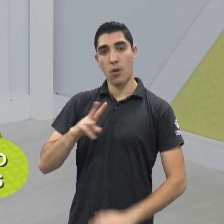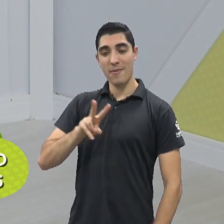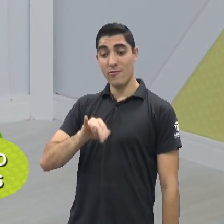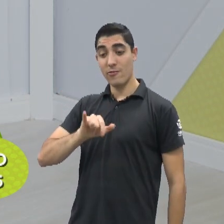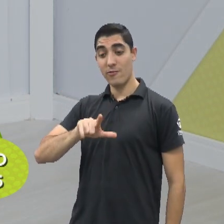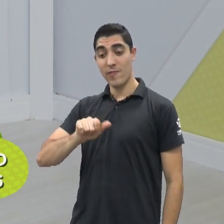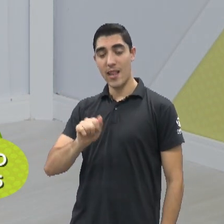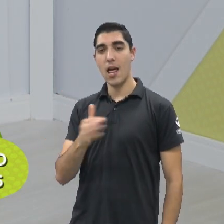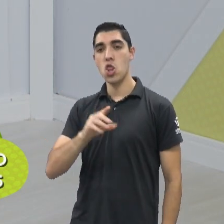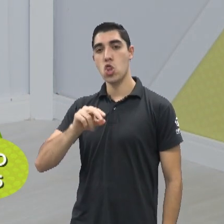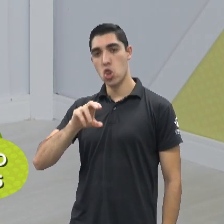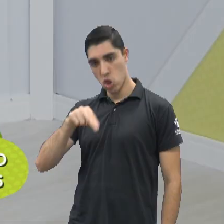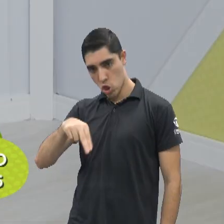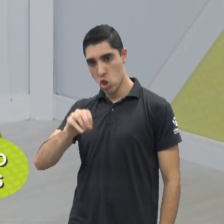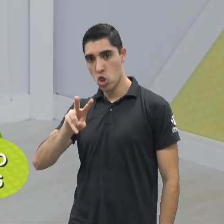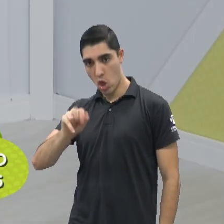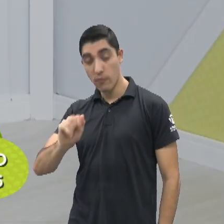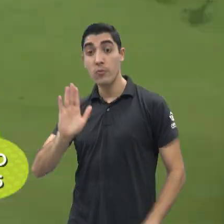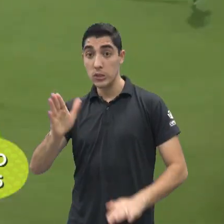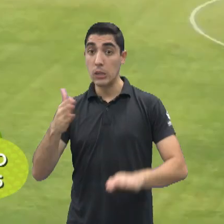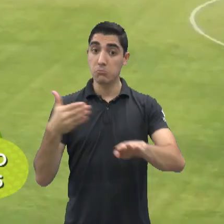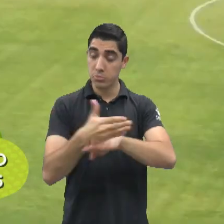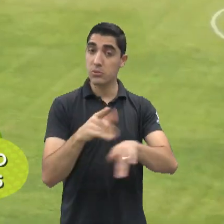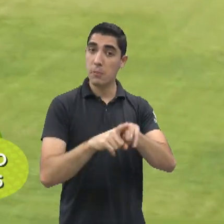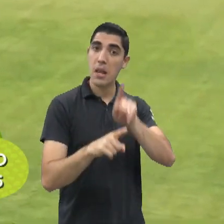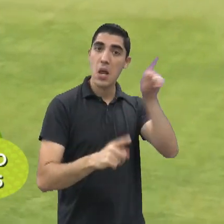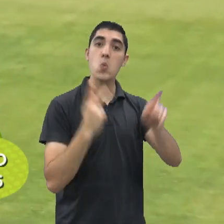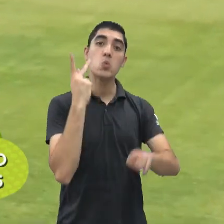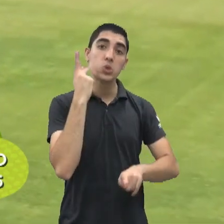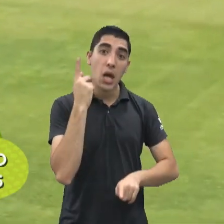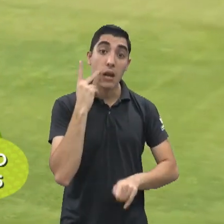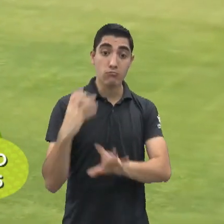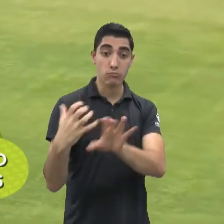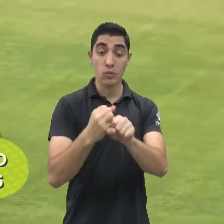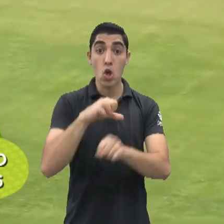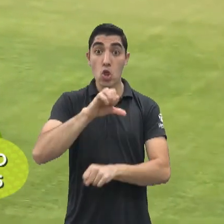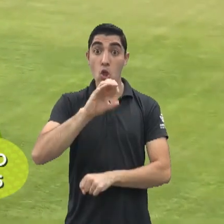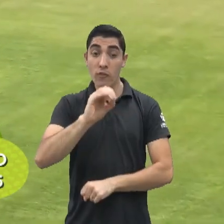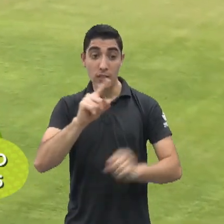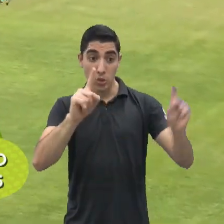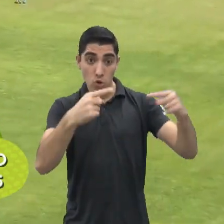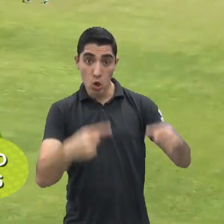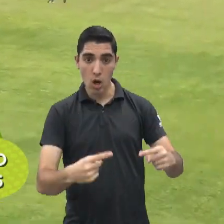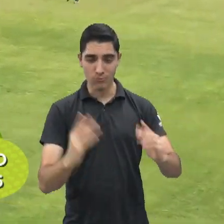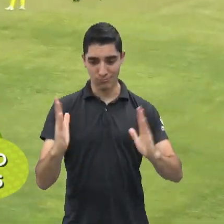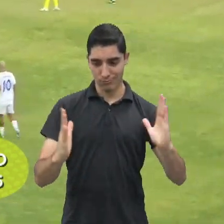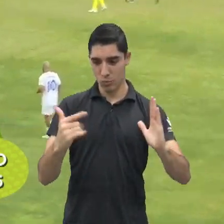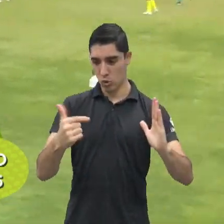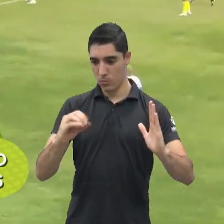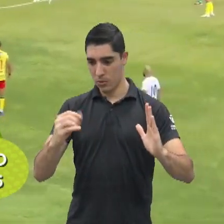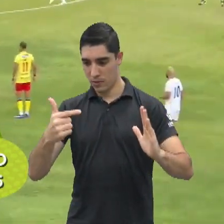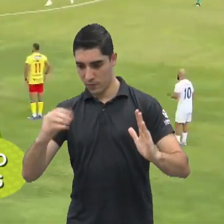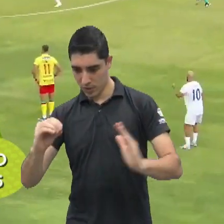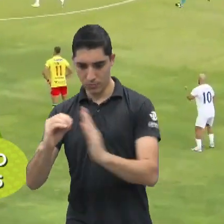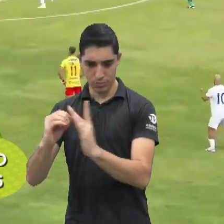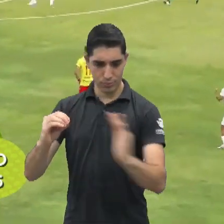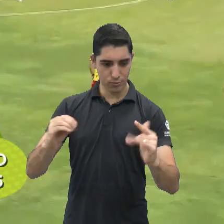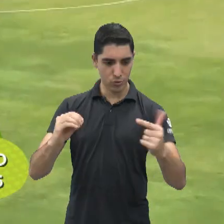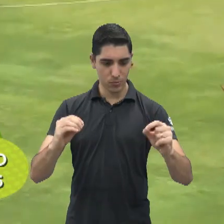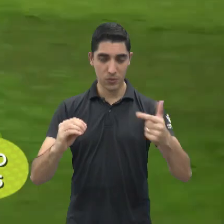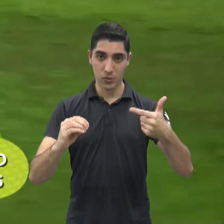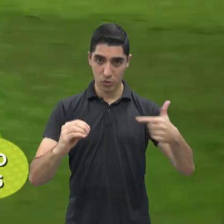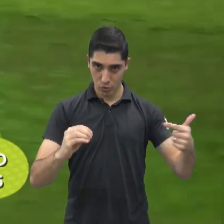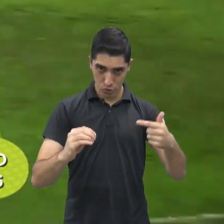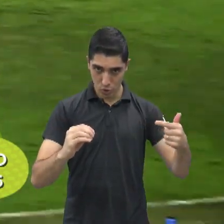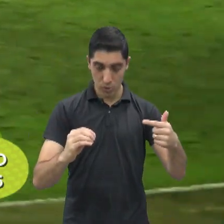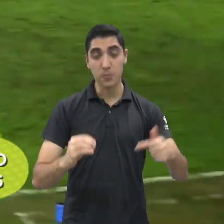marcante pelo Ferroviário do Ceará, por onde fez 90 jogos entre 2020 e 2022. Neste ano ele passou também